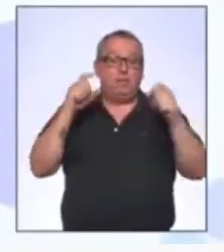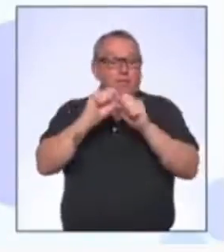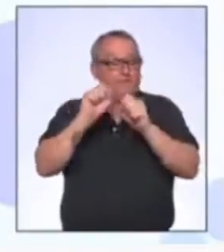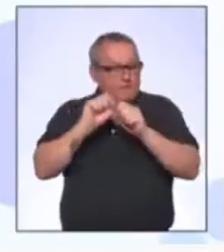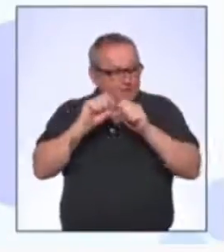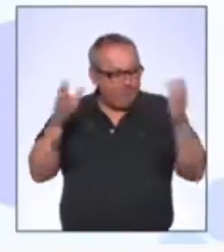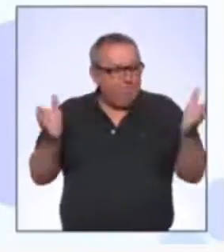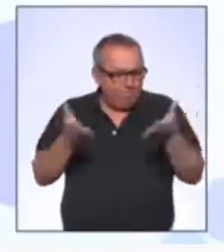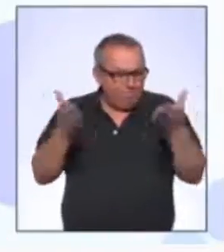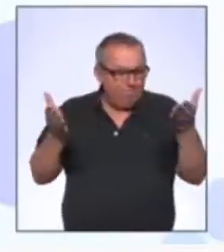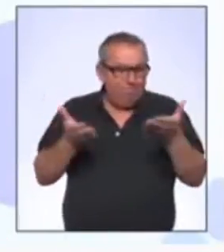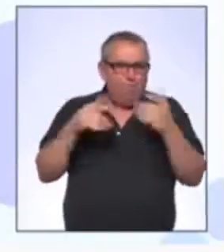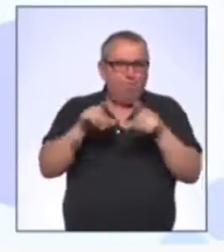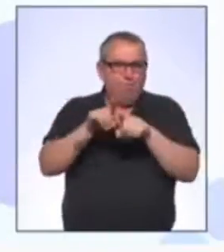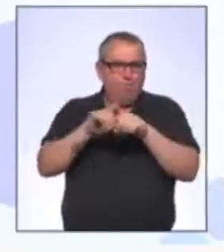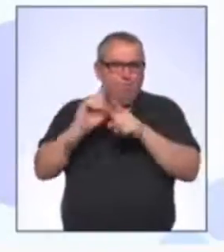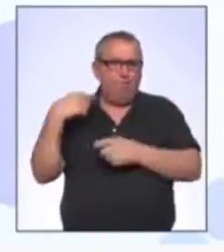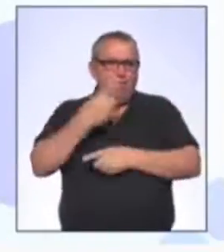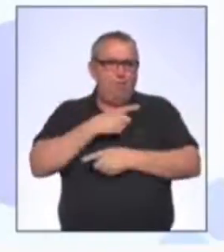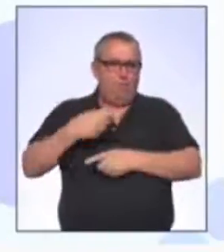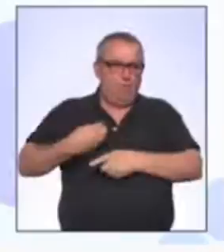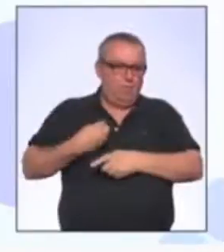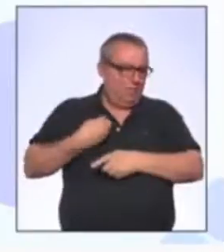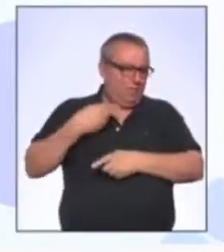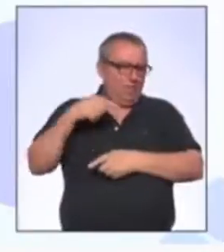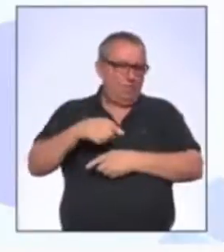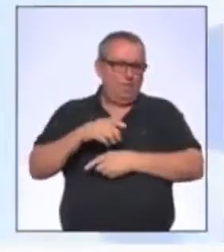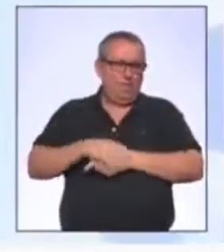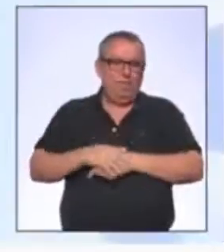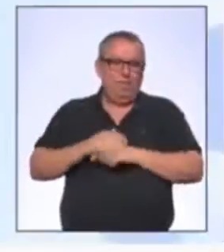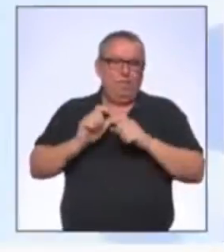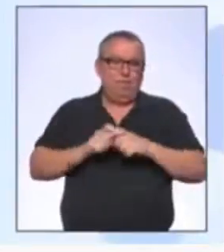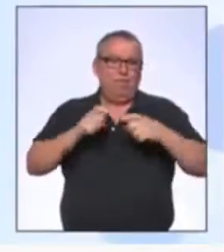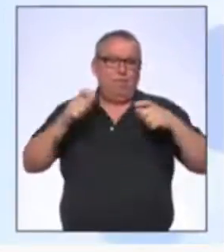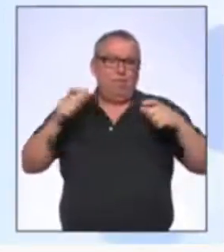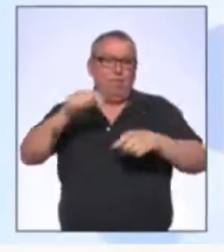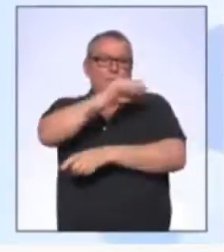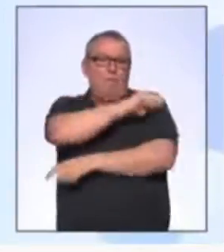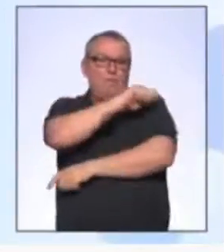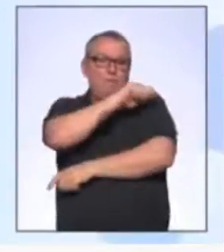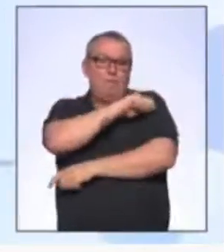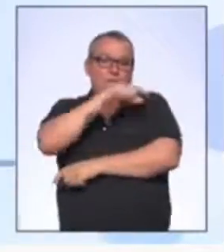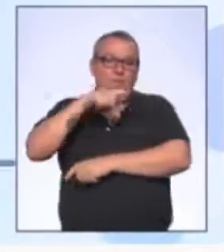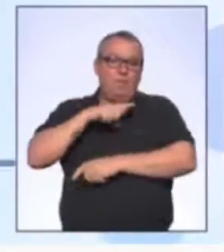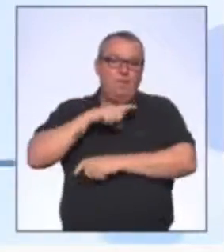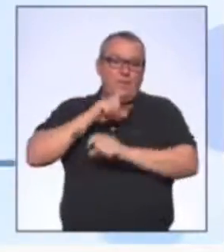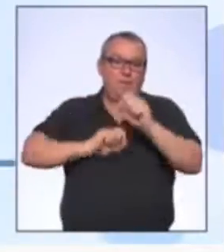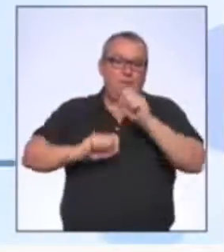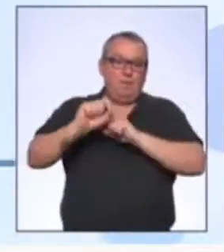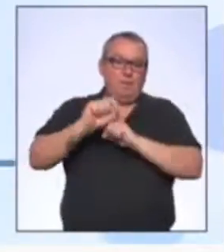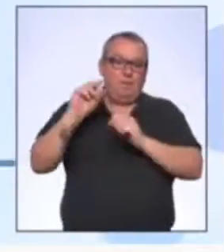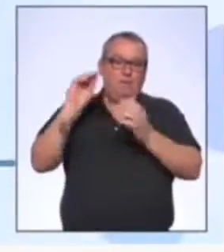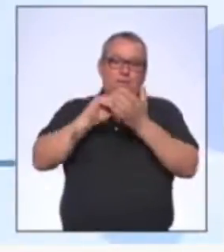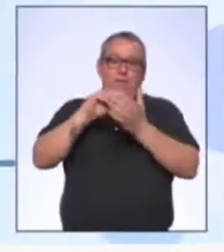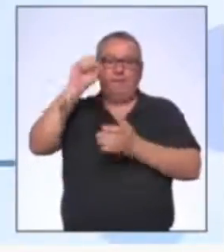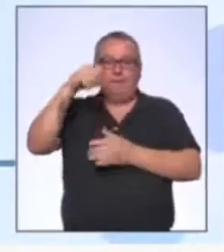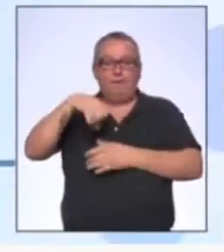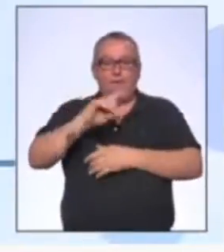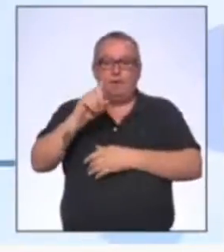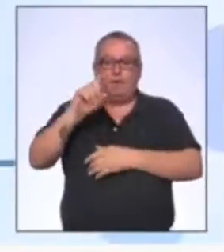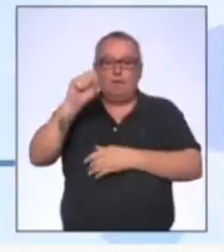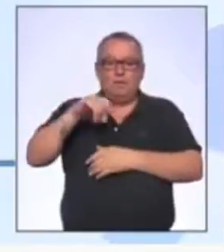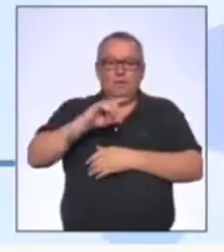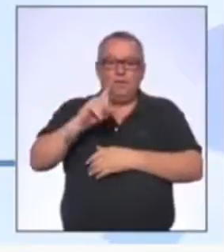de fazer atividade e nem de nós estarmos aqui a maioria dos alunos estão colocando só sim ou não